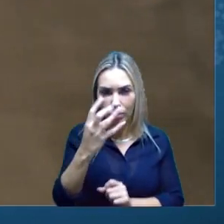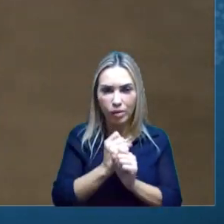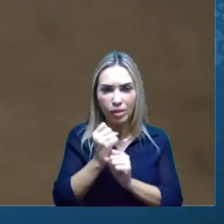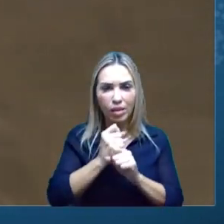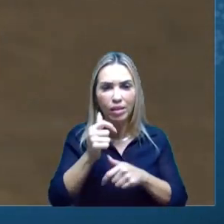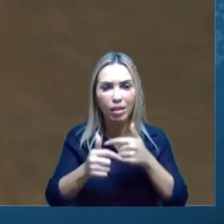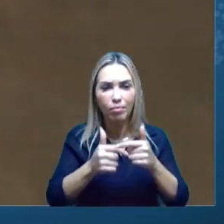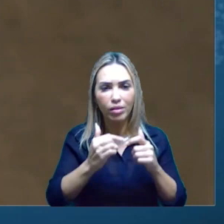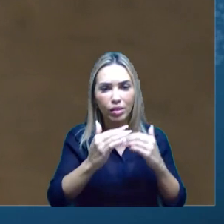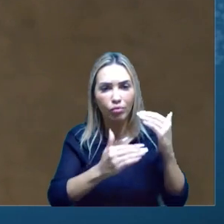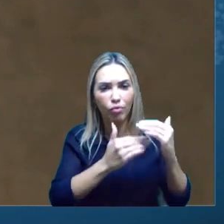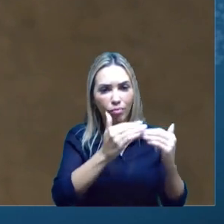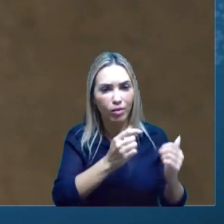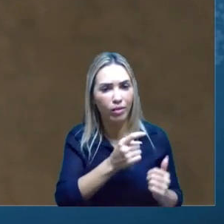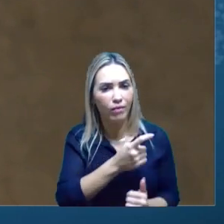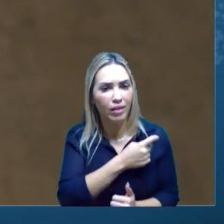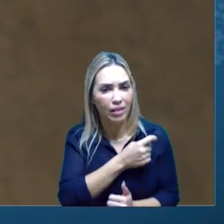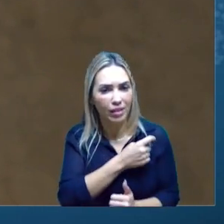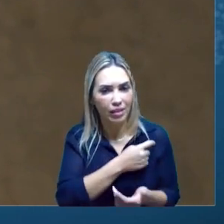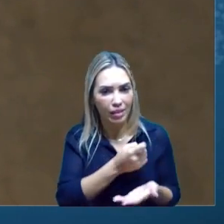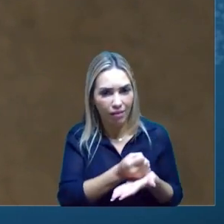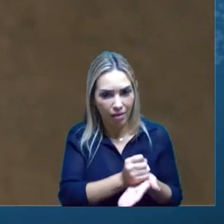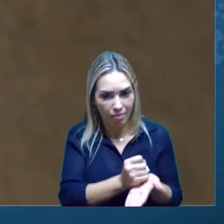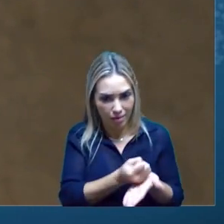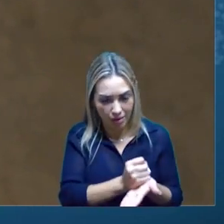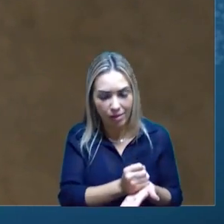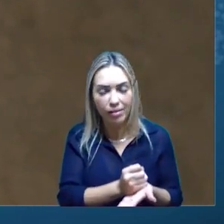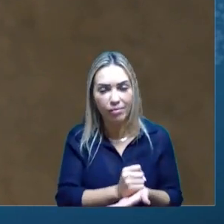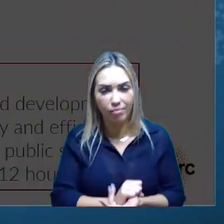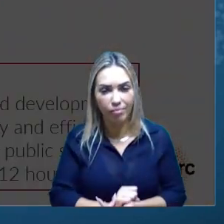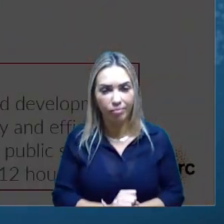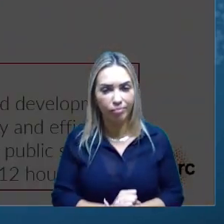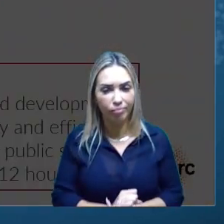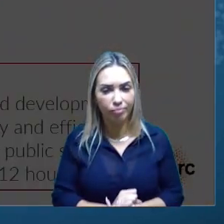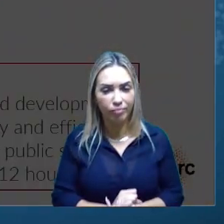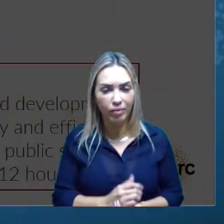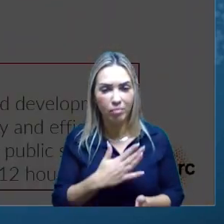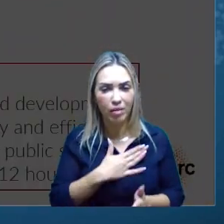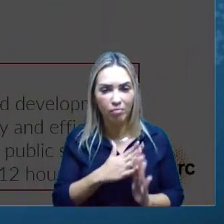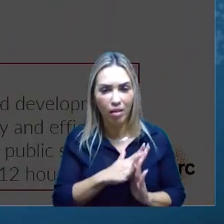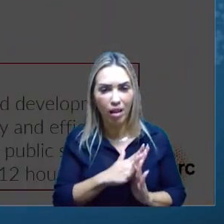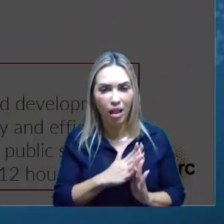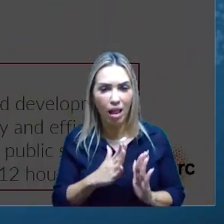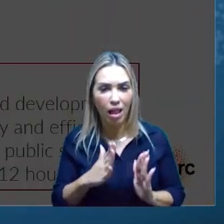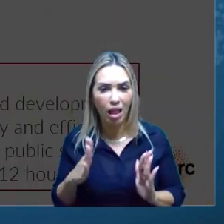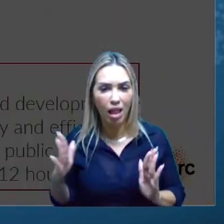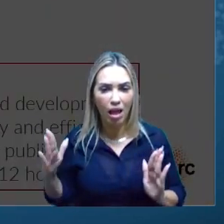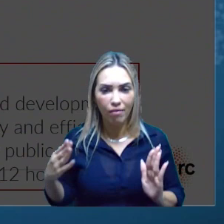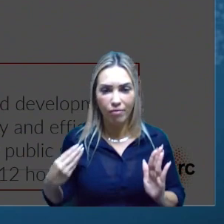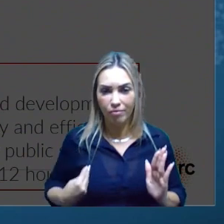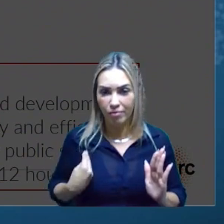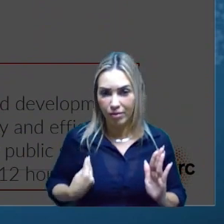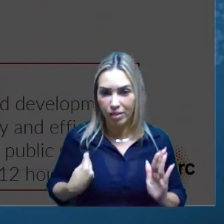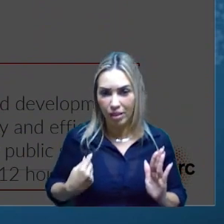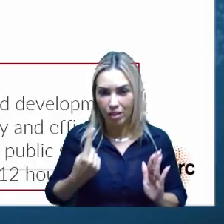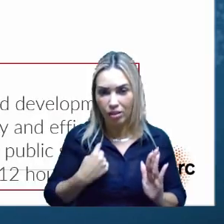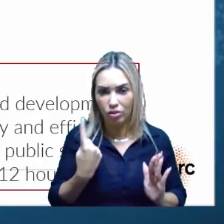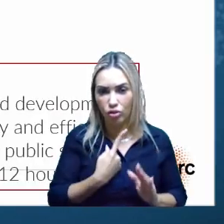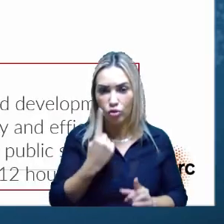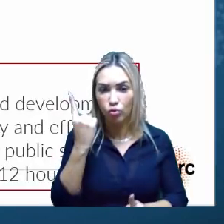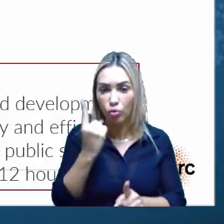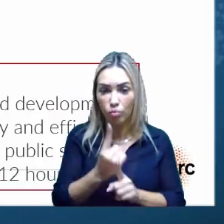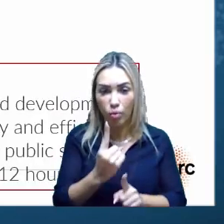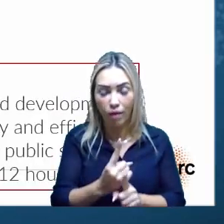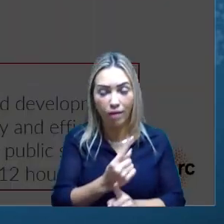desenvolvimento de vacinas na indústria farmacêutica e ao longo da minha vida nós fizemos a descoberta de vacinas, fase